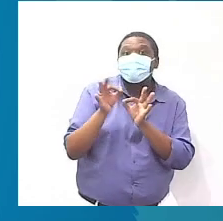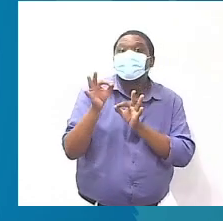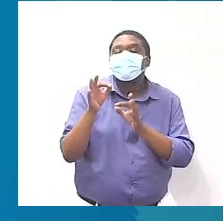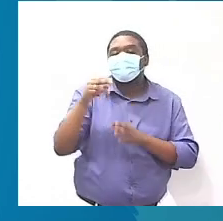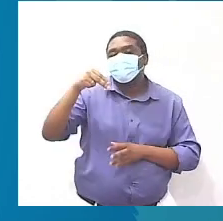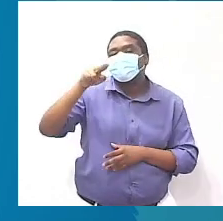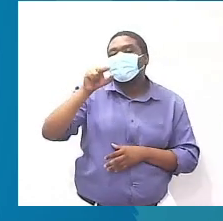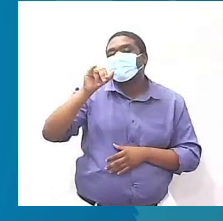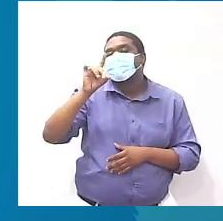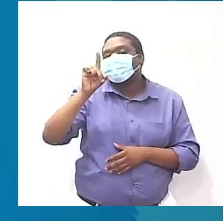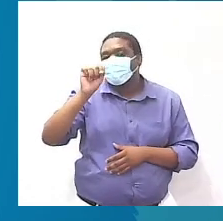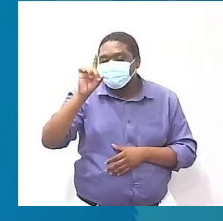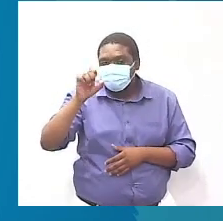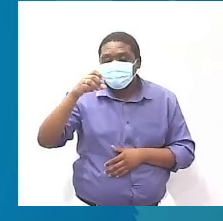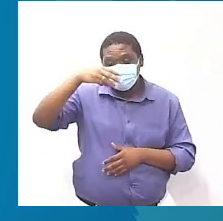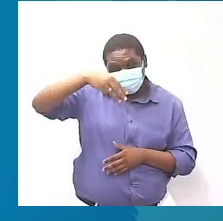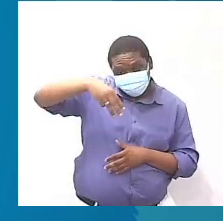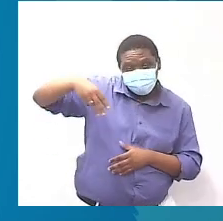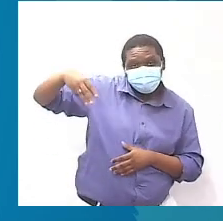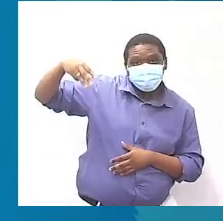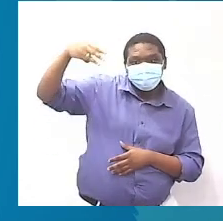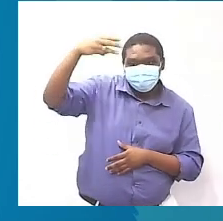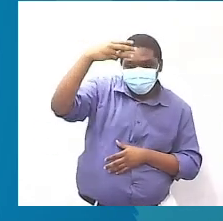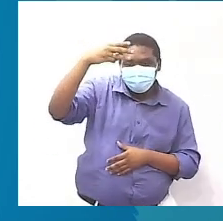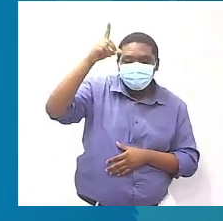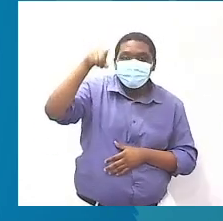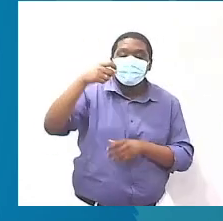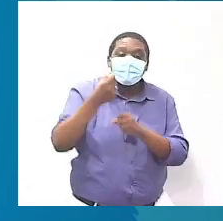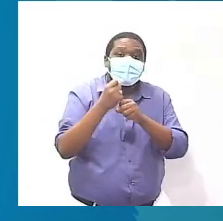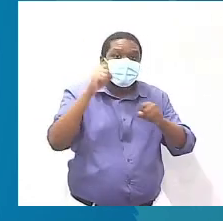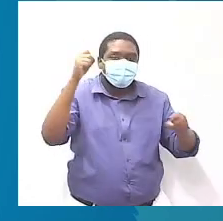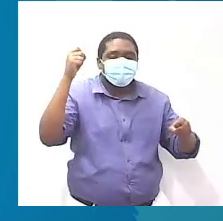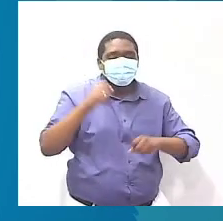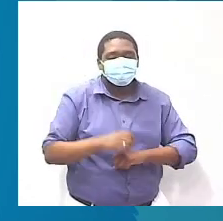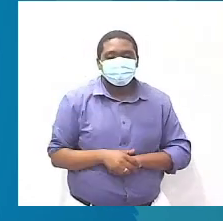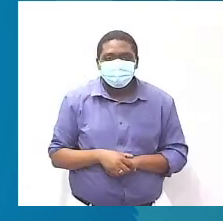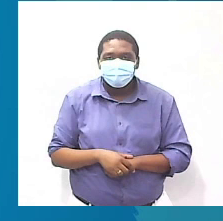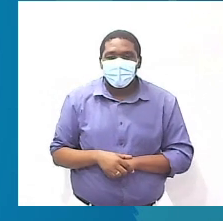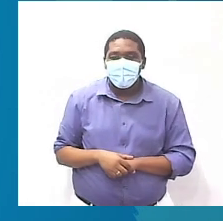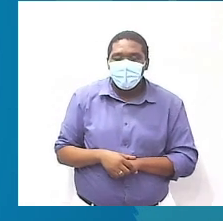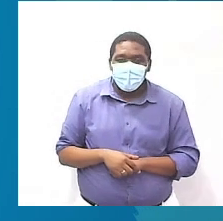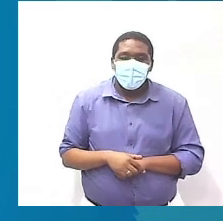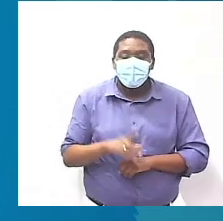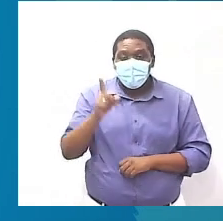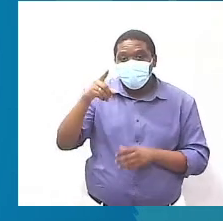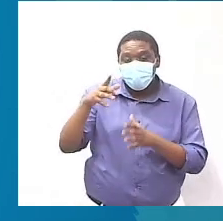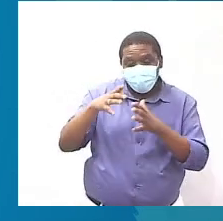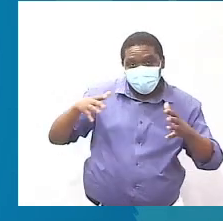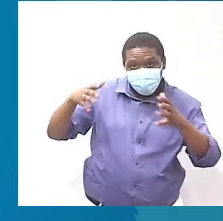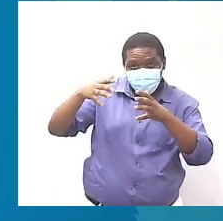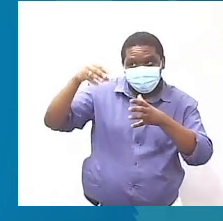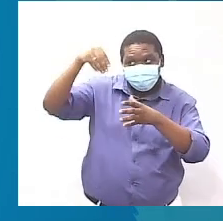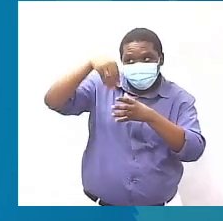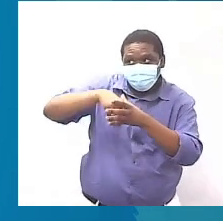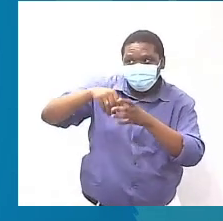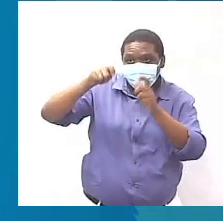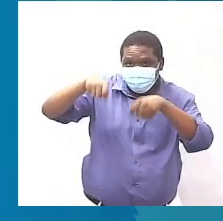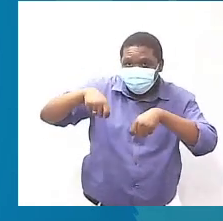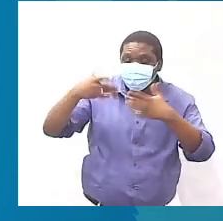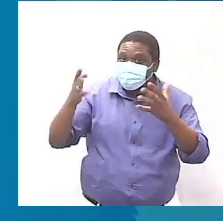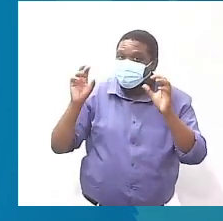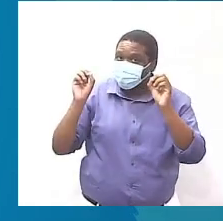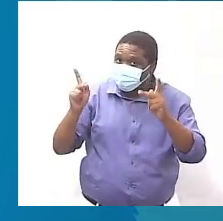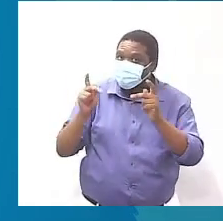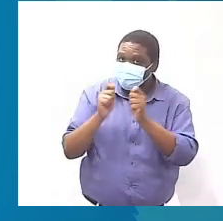tá bom? E metros cúbicos é a grandeza, ou seja, grandeza, volume e capacidade. Fechou? Então vem